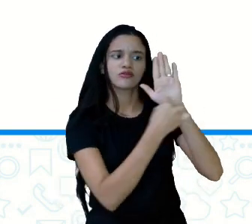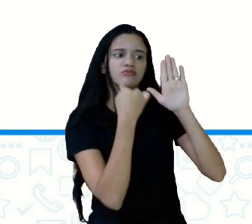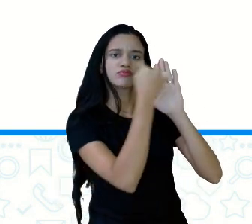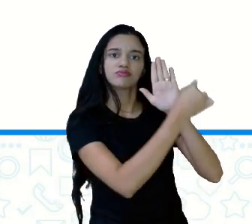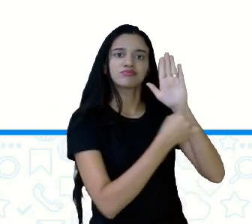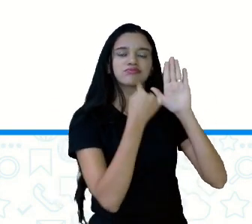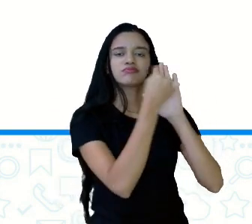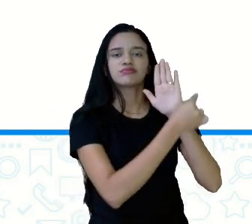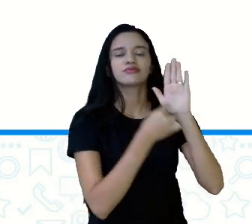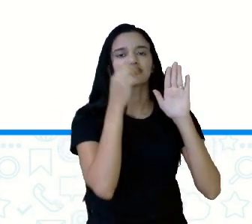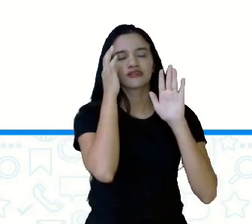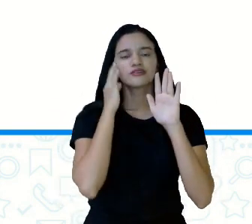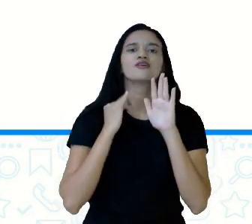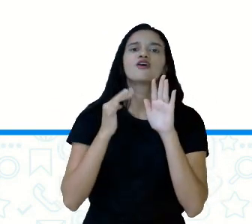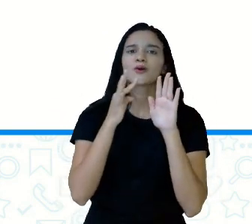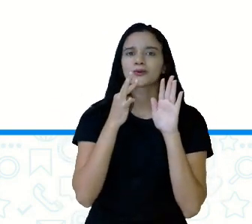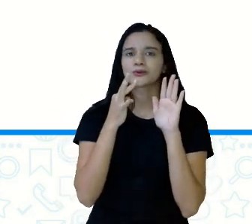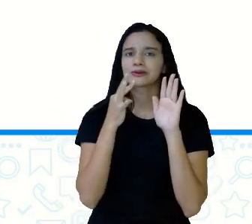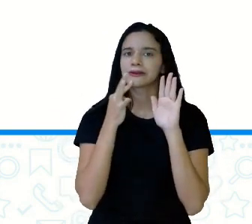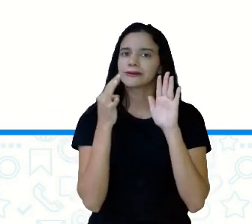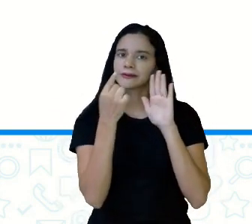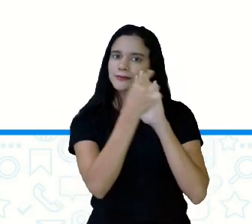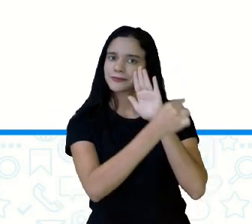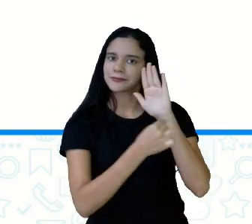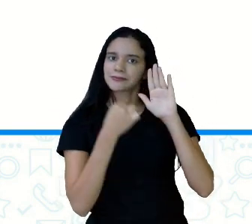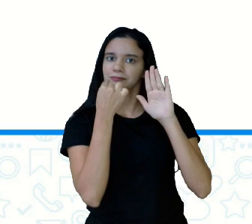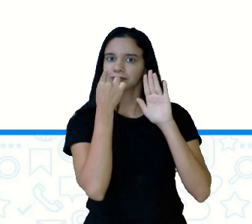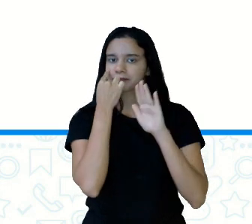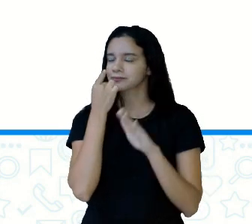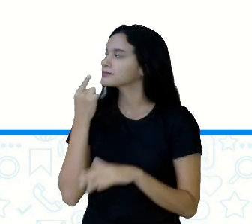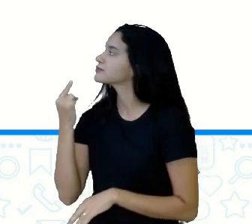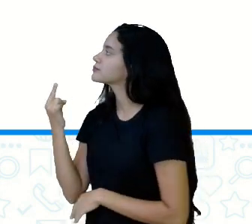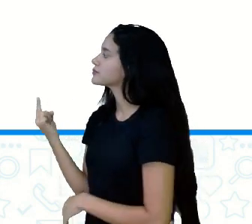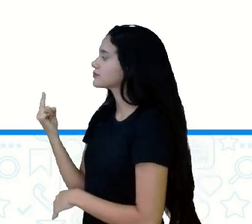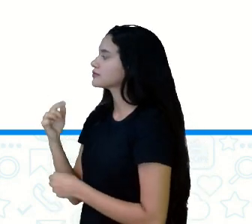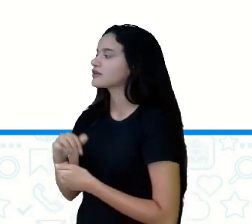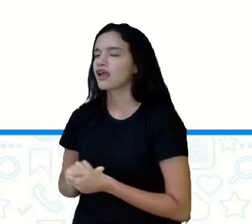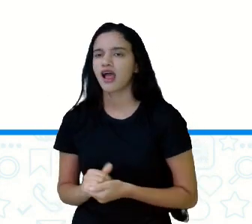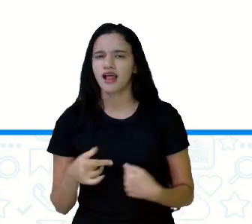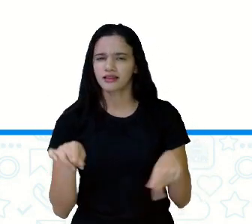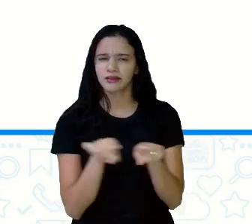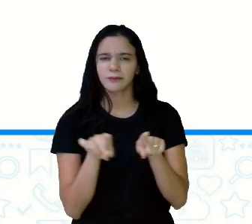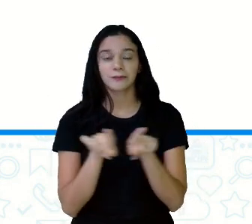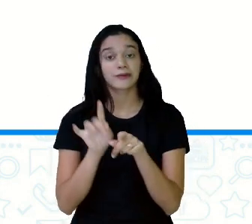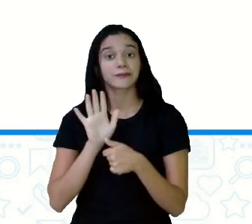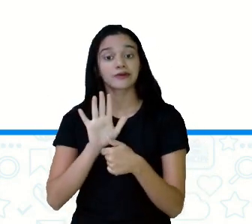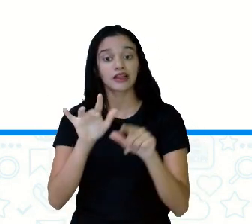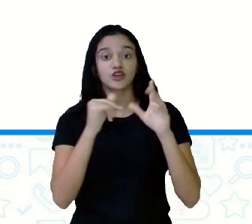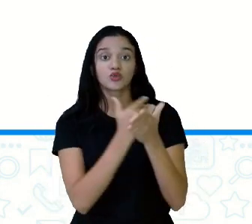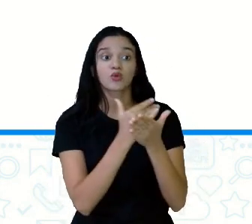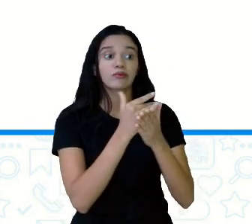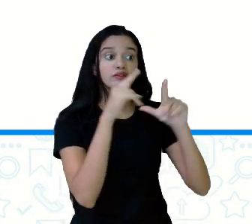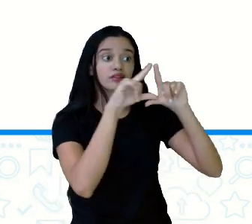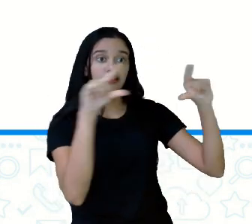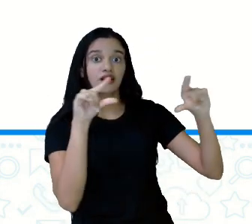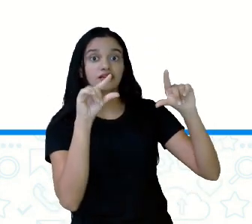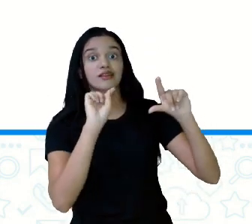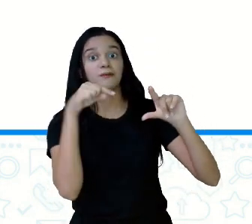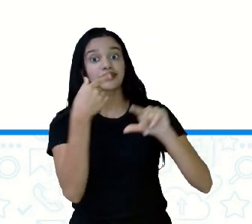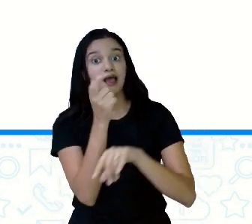pontuação. Você conhece esse sinal? Veja que ele também aparece no início da frase, após a